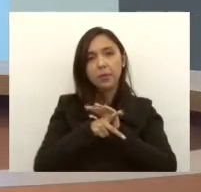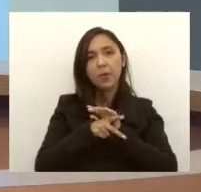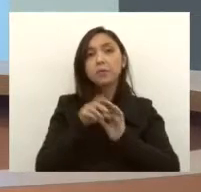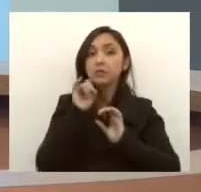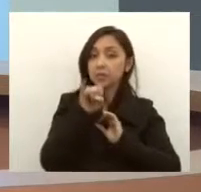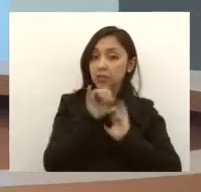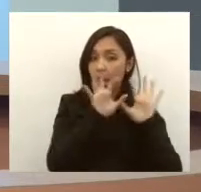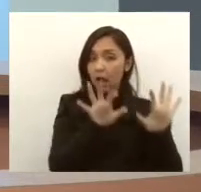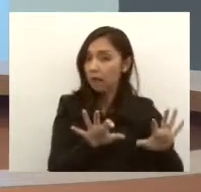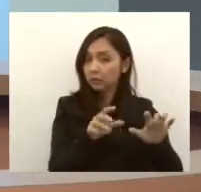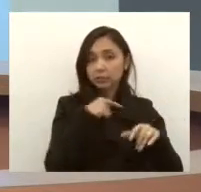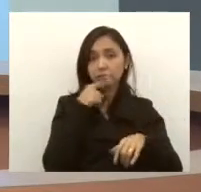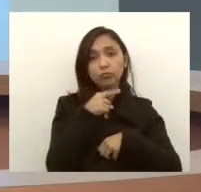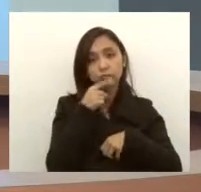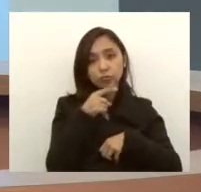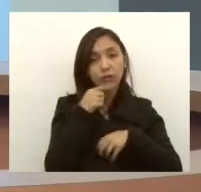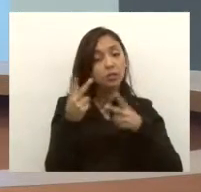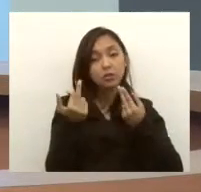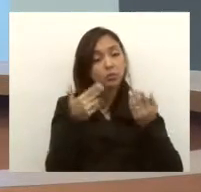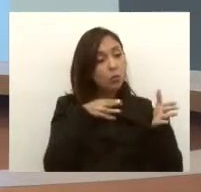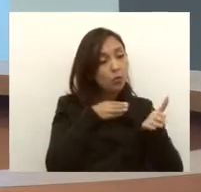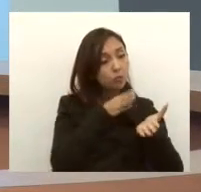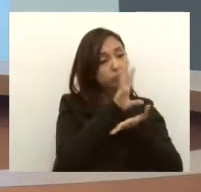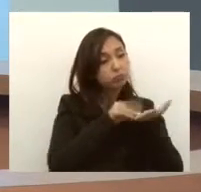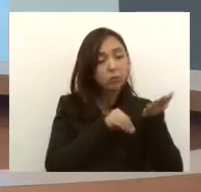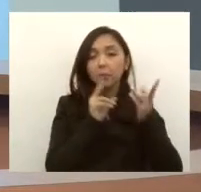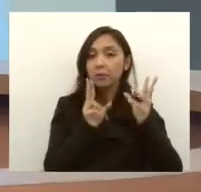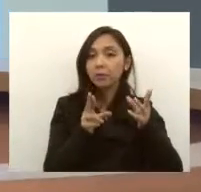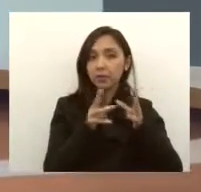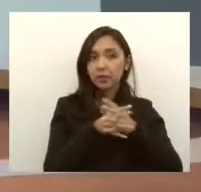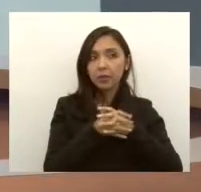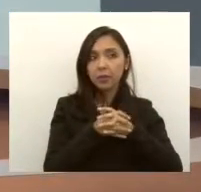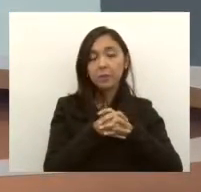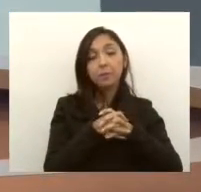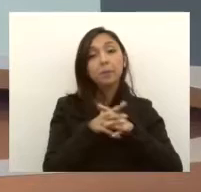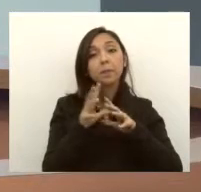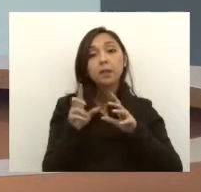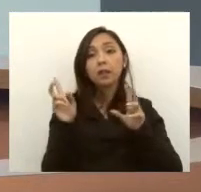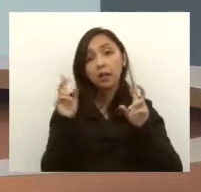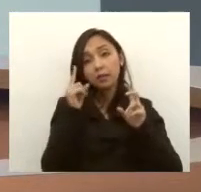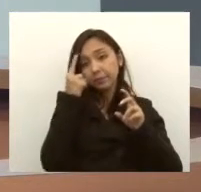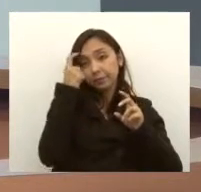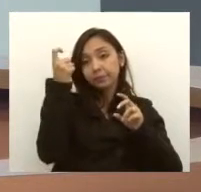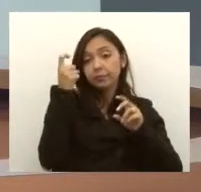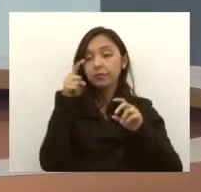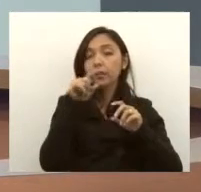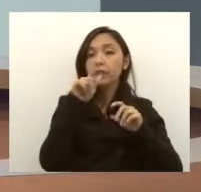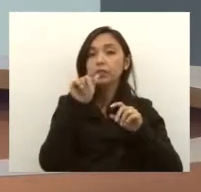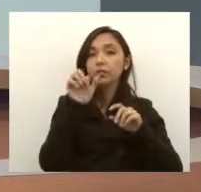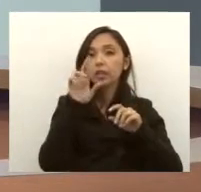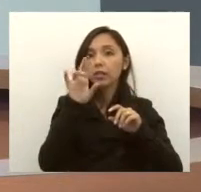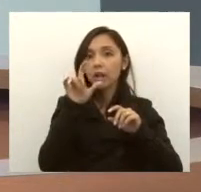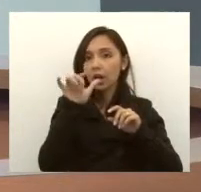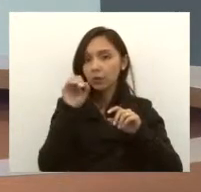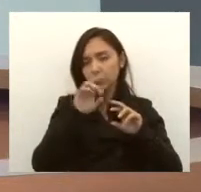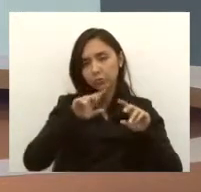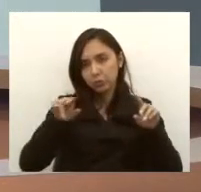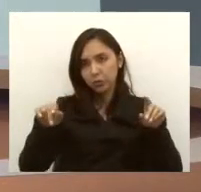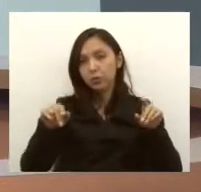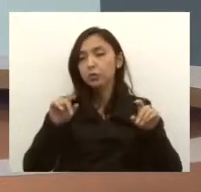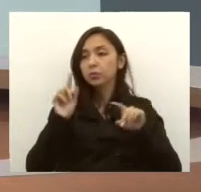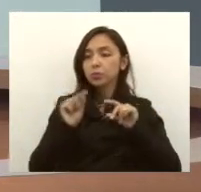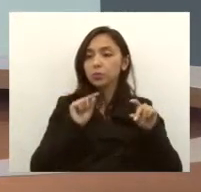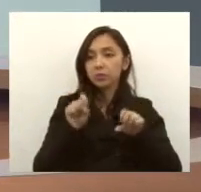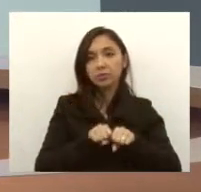dessa maneira, a gente também vai fazer, né? E aí o que acontece é, se a ideia, na verdade, do vereador Geraldo e dos outros vereadores era